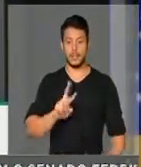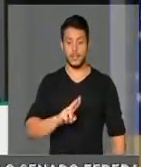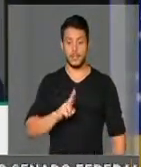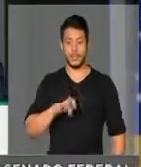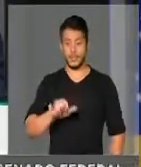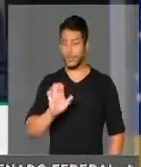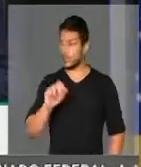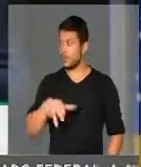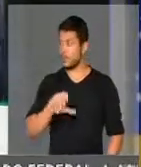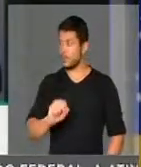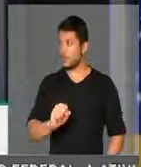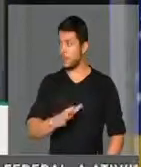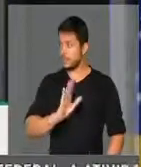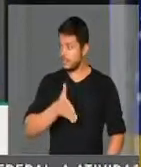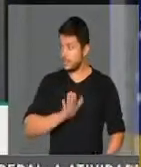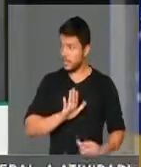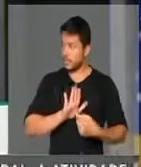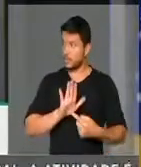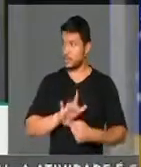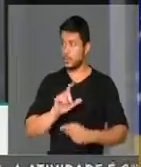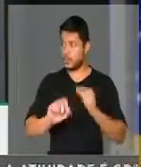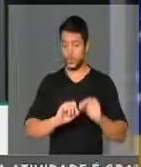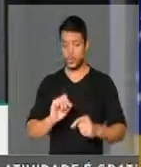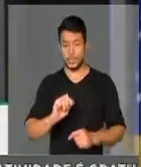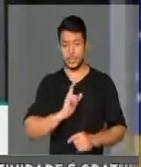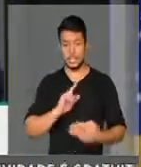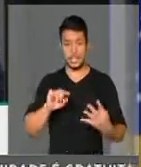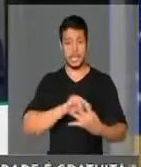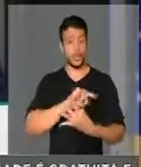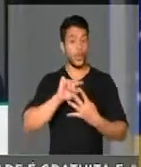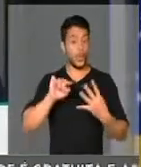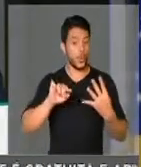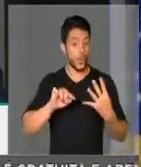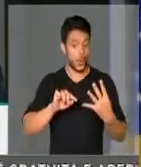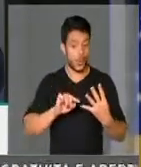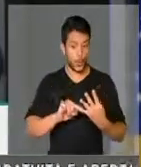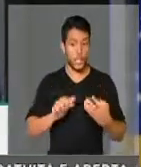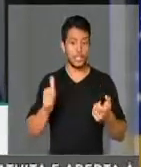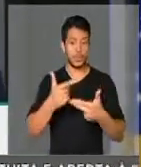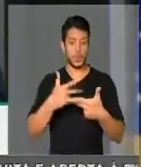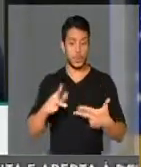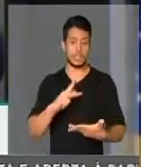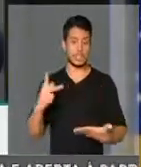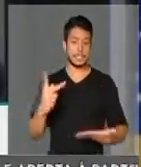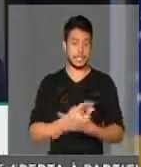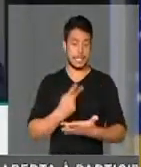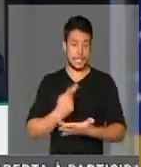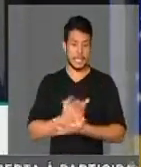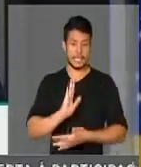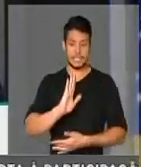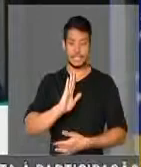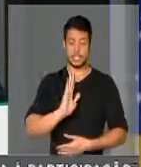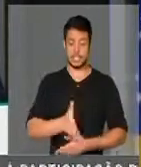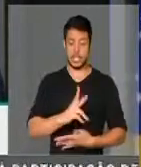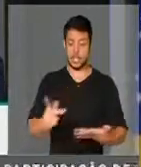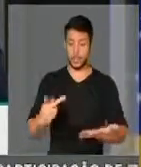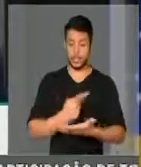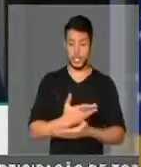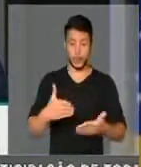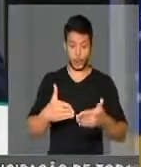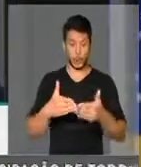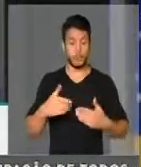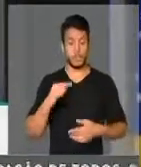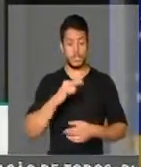continua apontando pelo menos 4 inconsistências no pedido do MP do Rio de